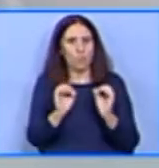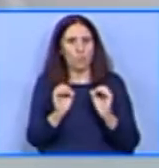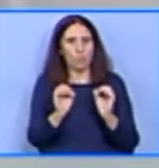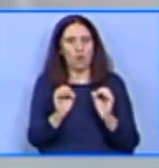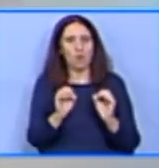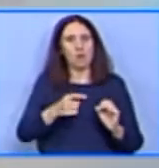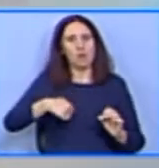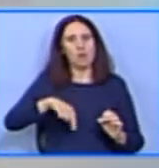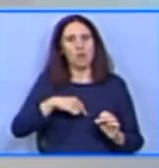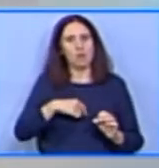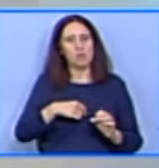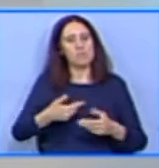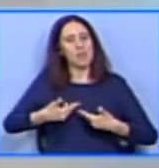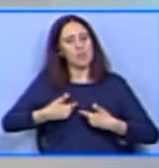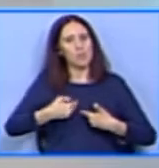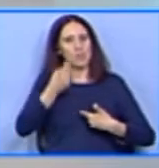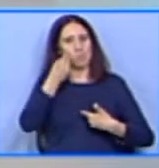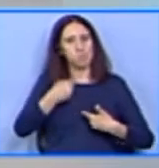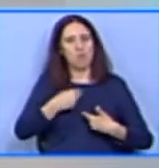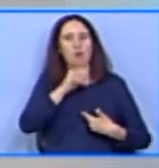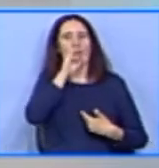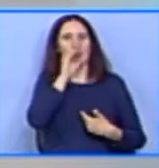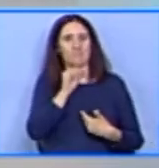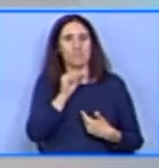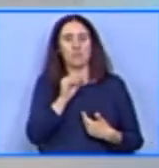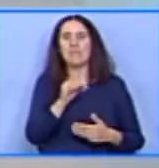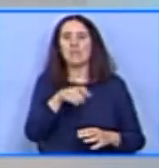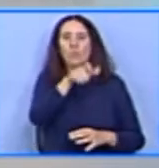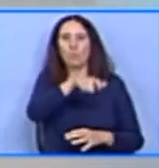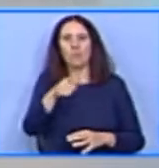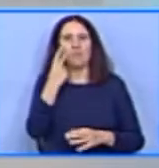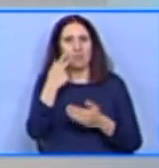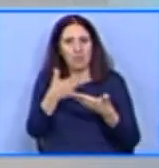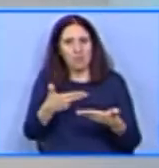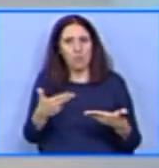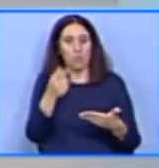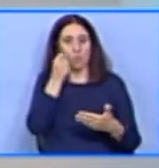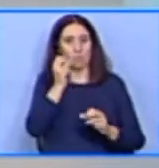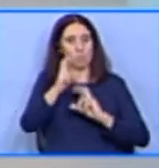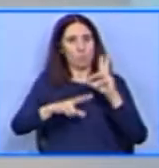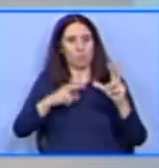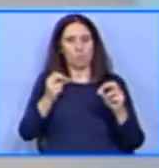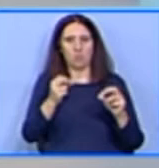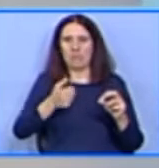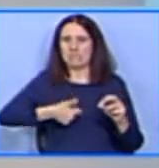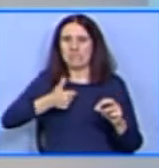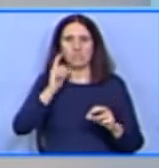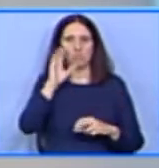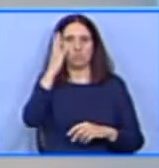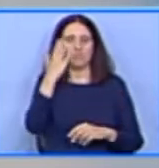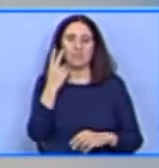ter uma integridade. Eu acho que é muito importante na vida humana atual, ou na vida do homem moderno, que tantas vezes é uma